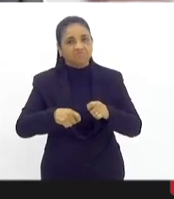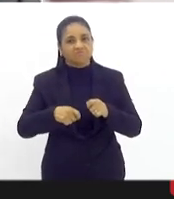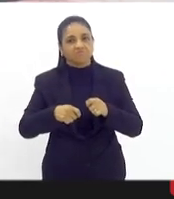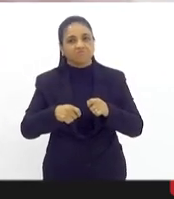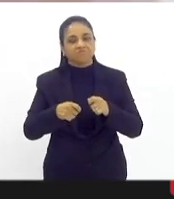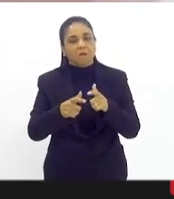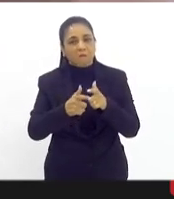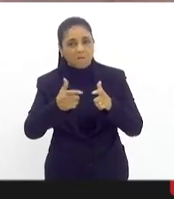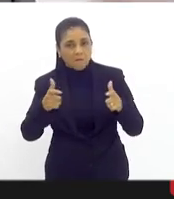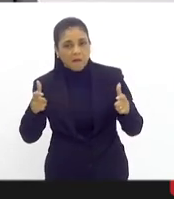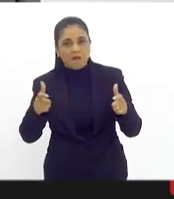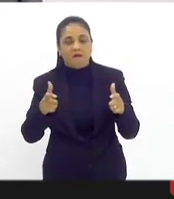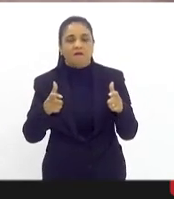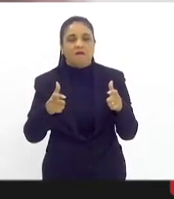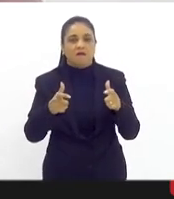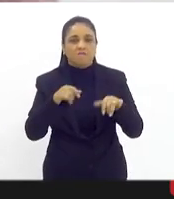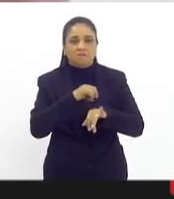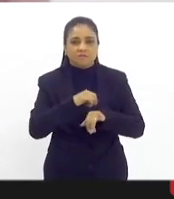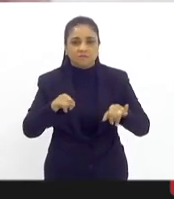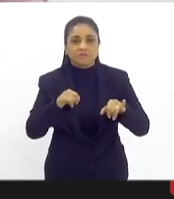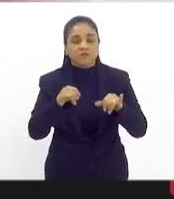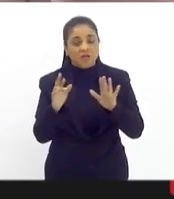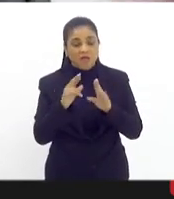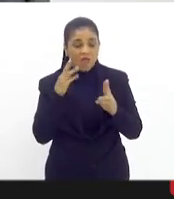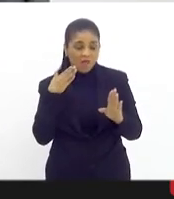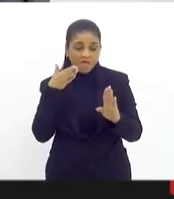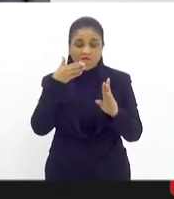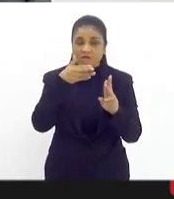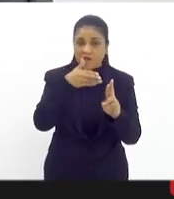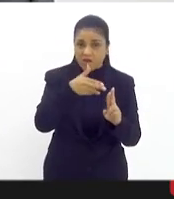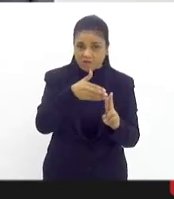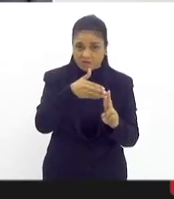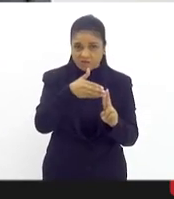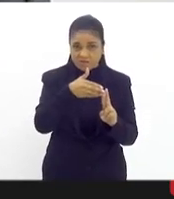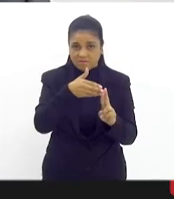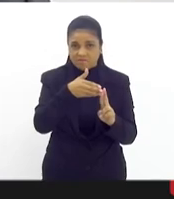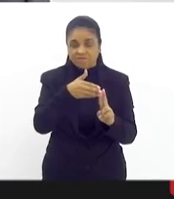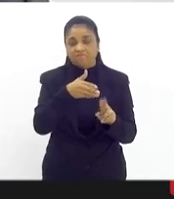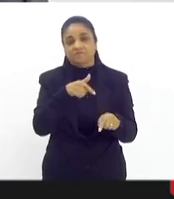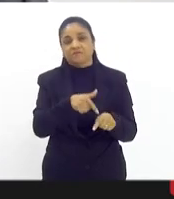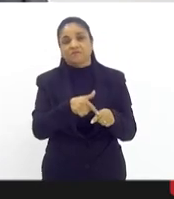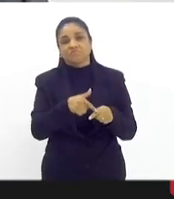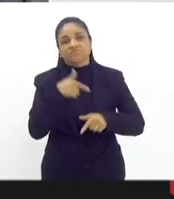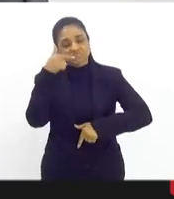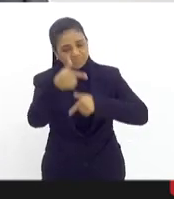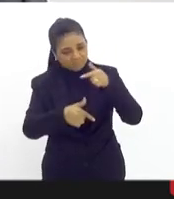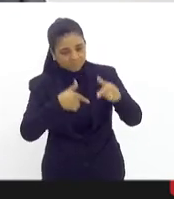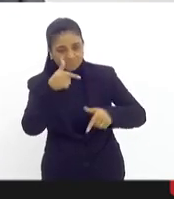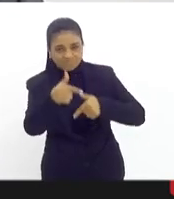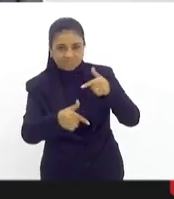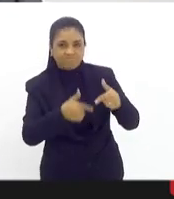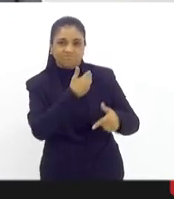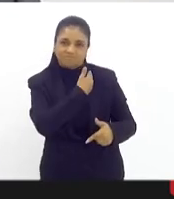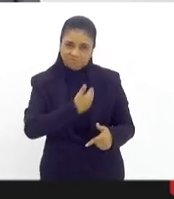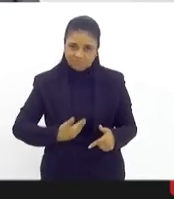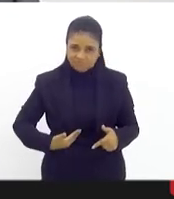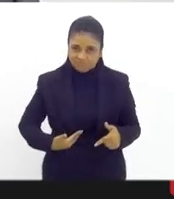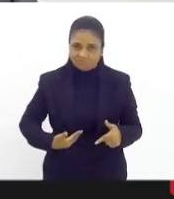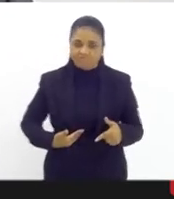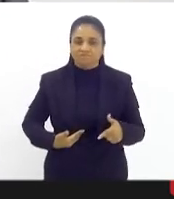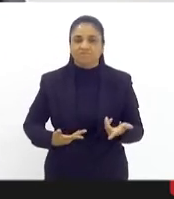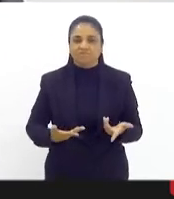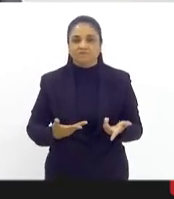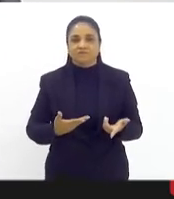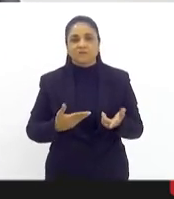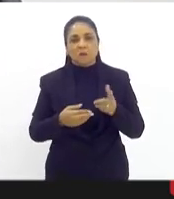ampliados, ter escala ampliada, ou de servirem de referência para esforços que o poder público também venha fazer. Então, nós entendemos que também